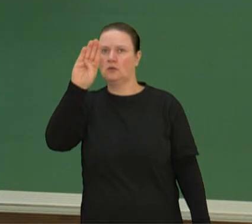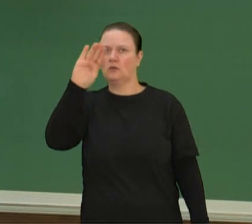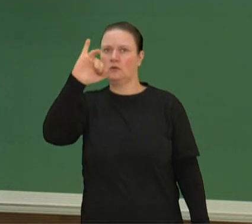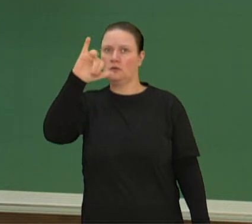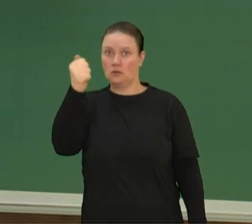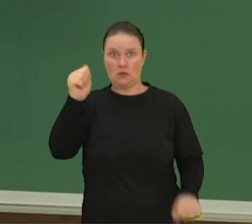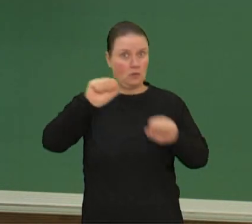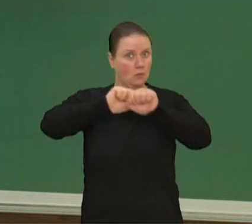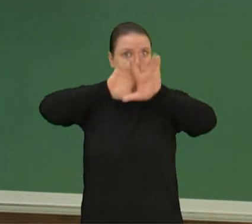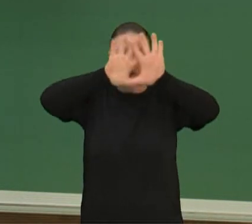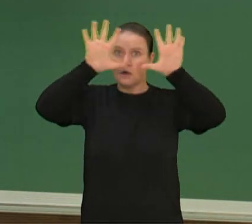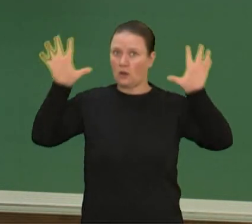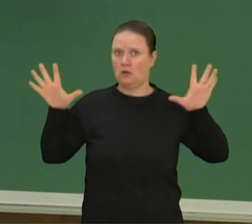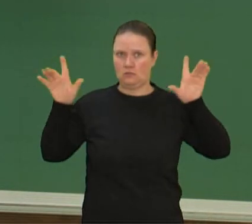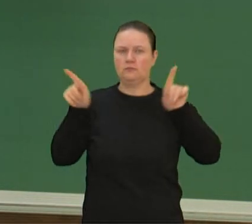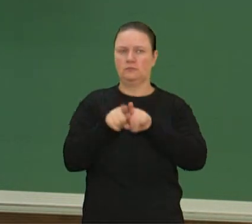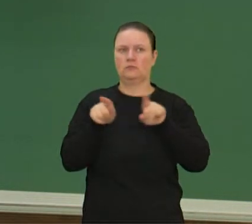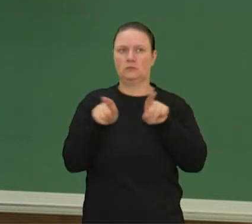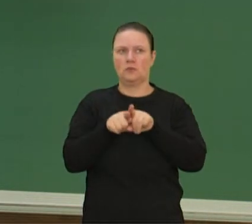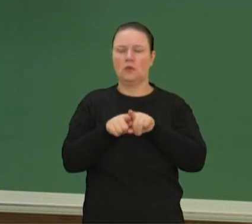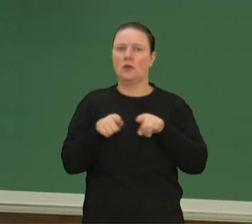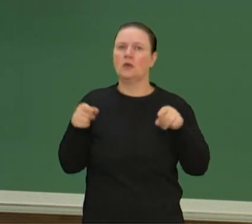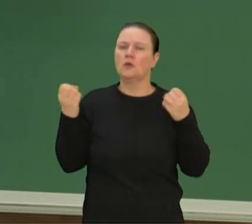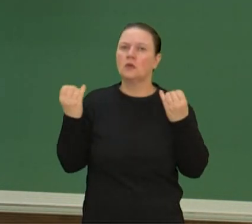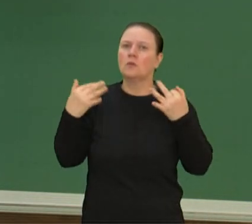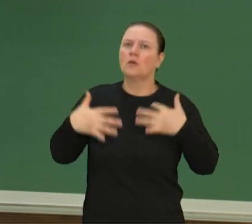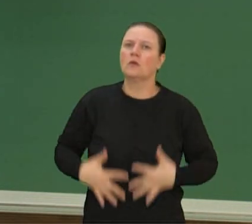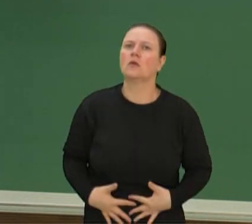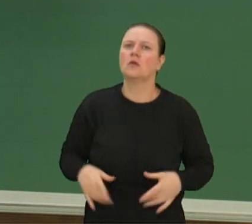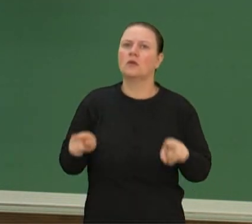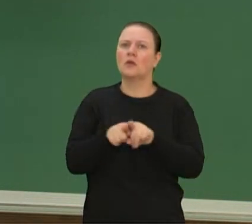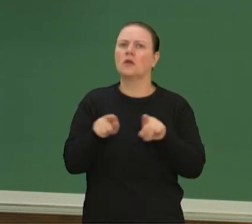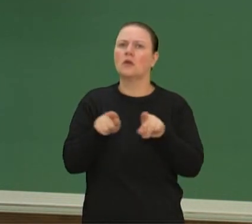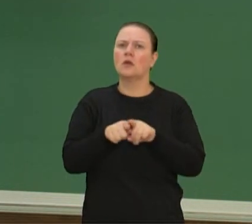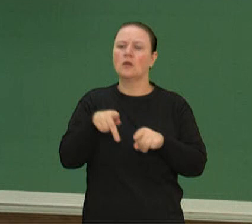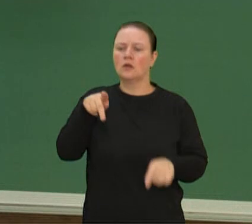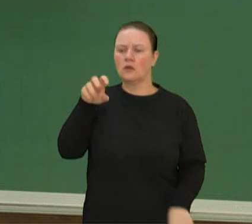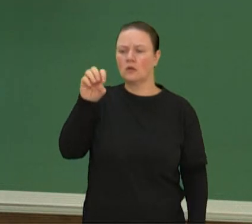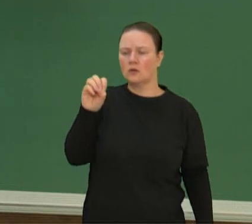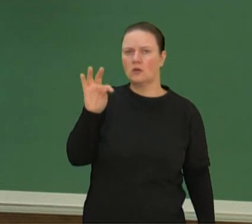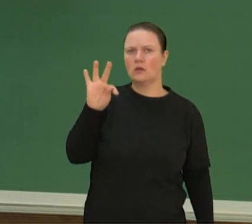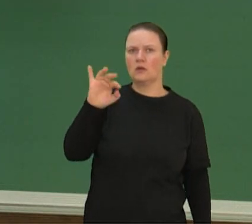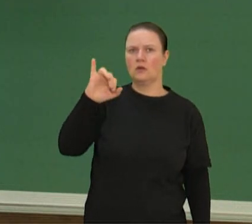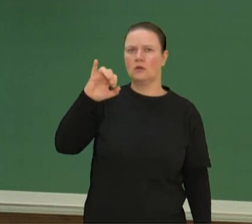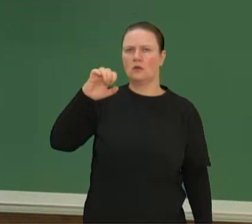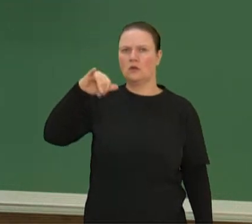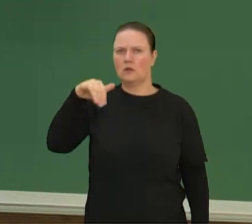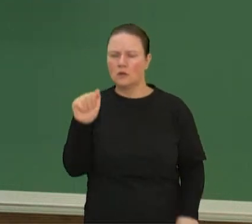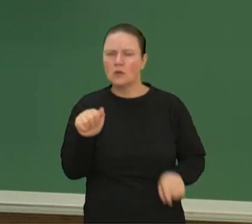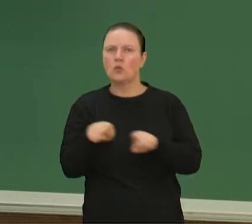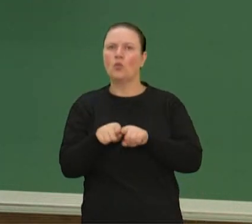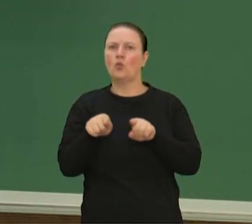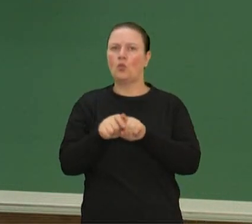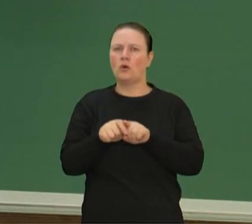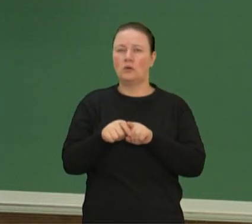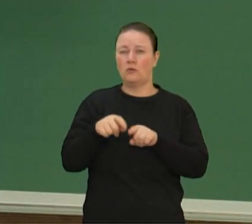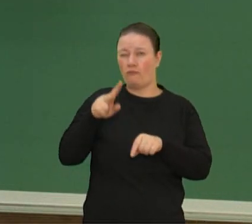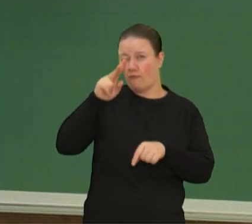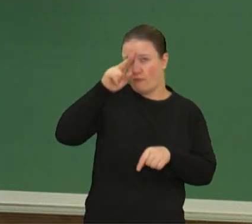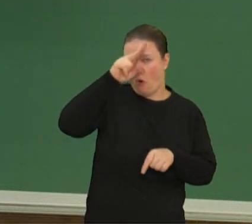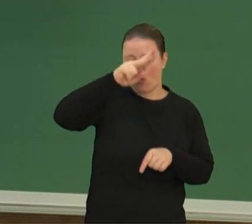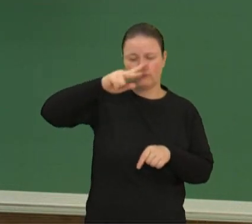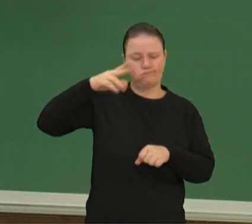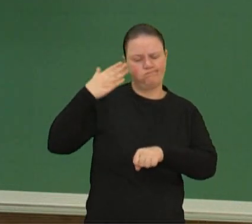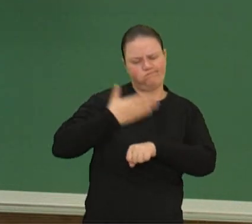bem clara. E falamos sobre a potência muscular, então movimentos realizados também em alta